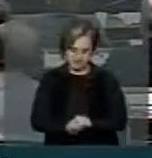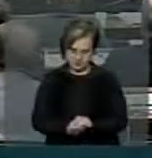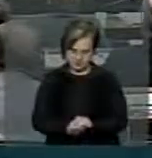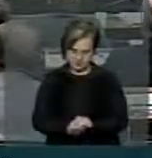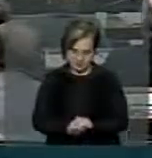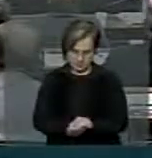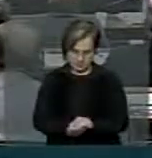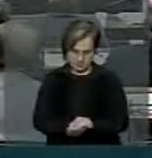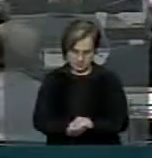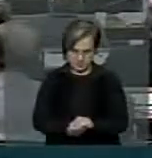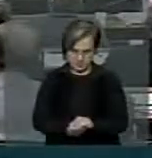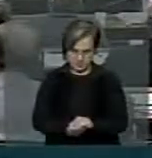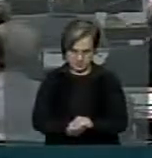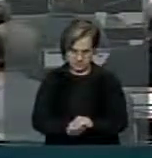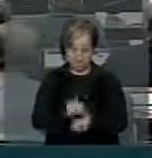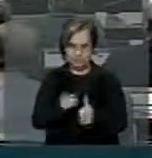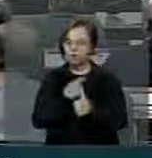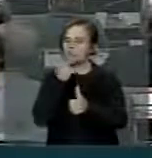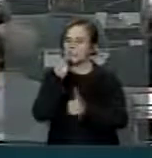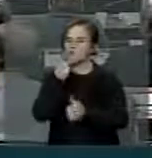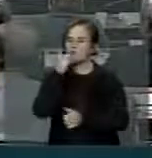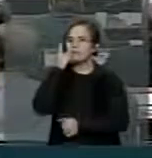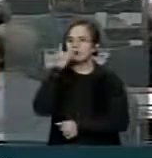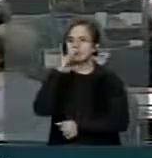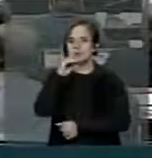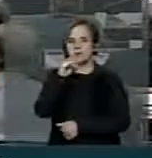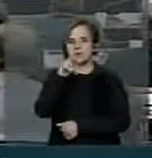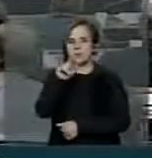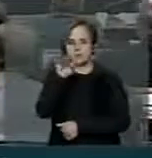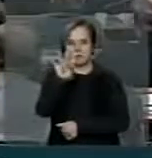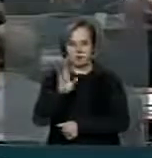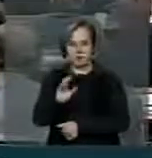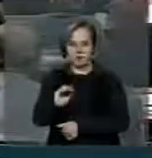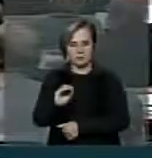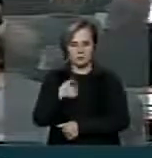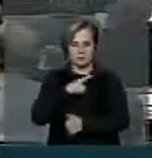eu vou falar com o deputado Colato, que foi a primeira intervenção,